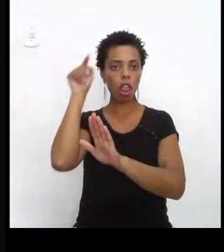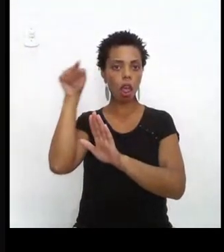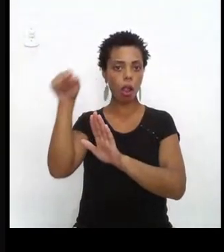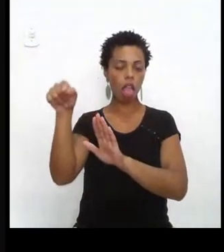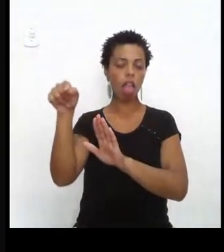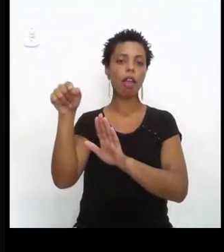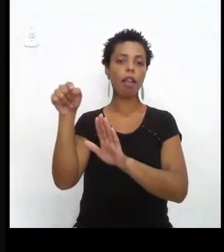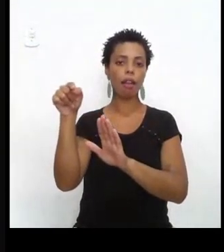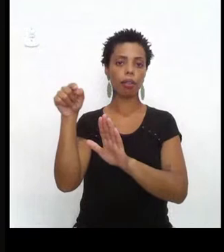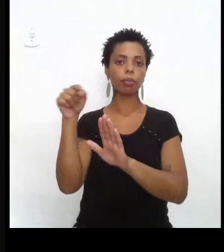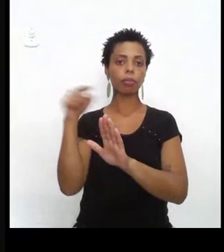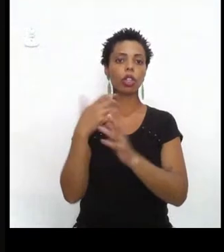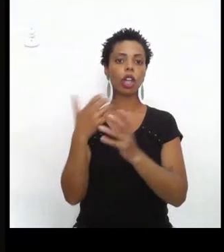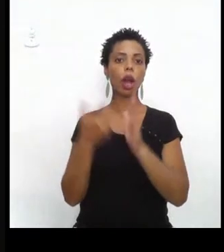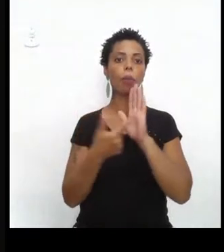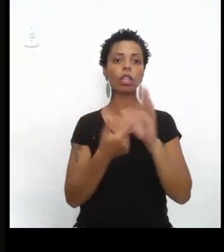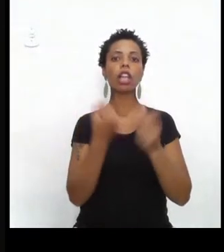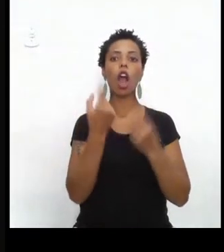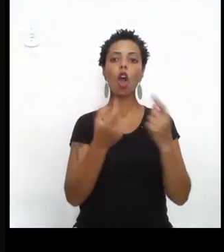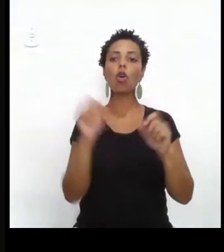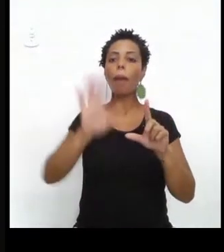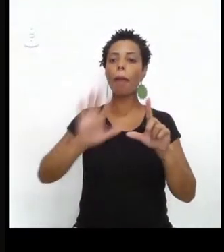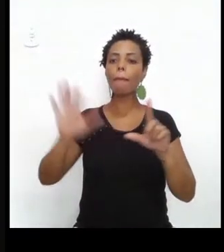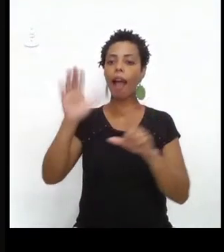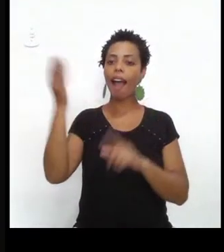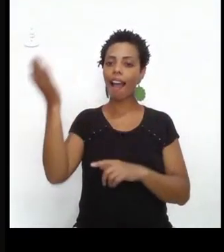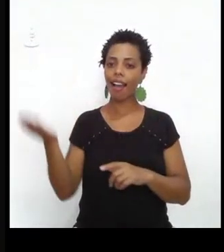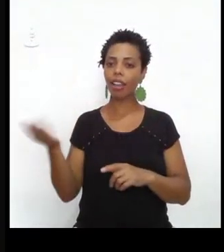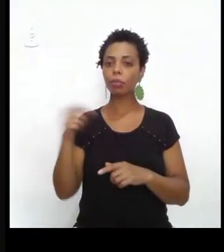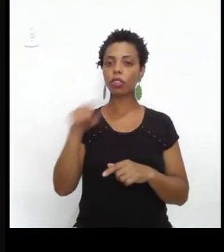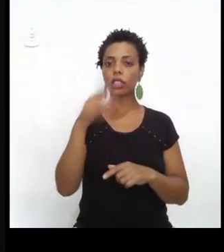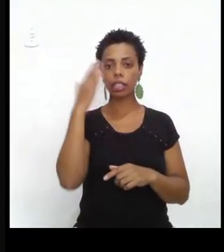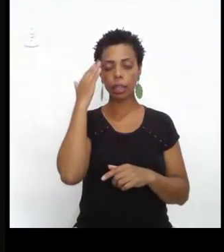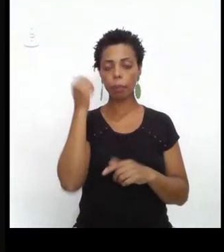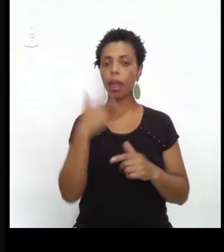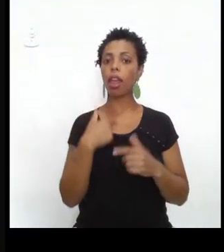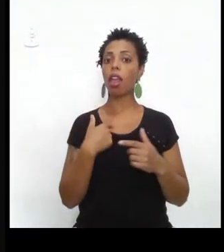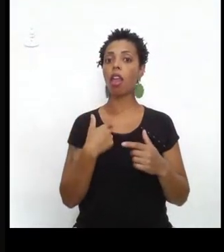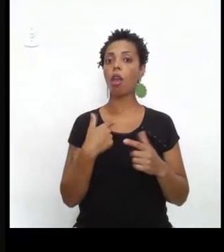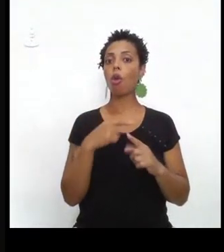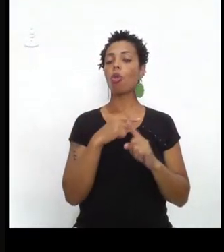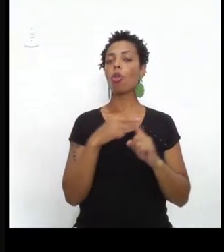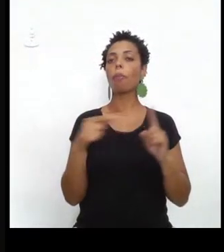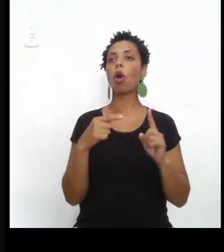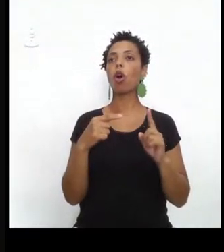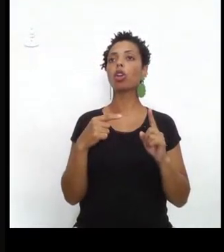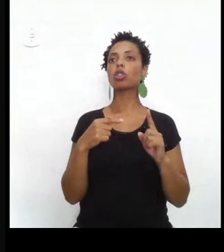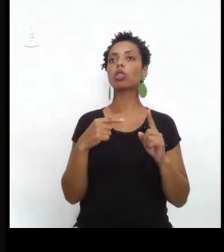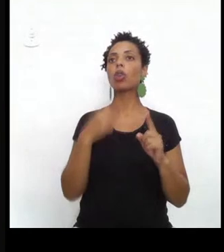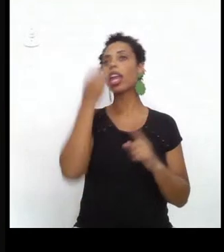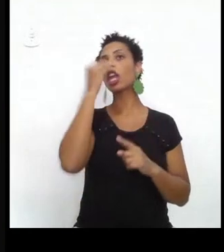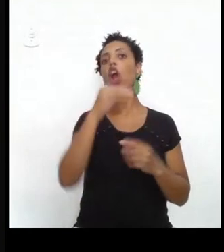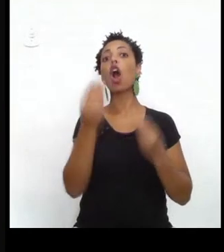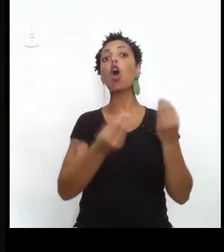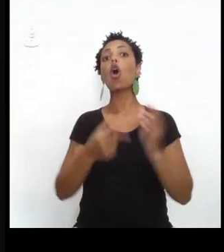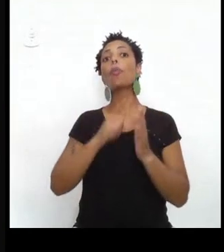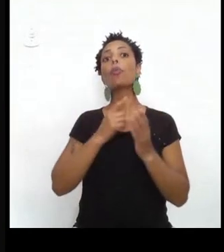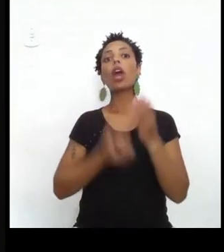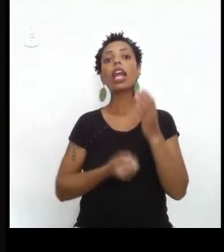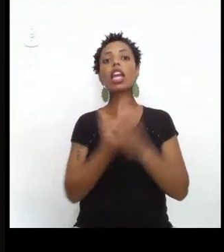arriscar passar na maneira de como foi quando se viu não extintor ali colhe que habilita a